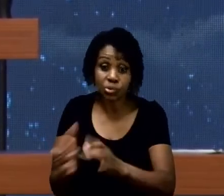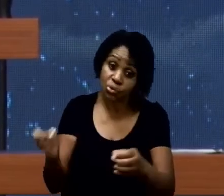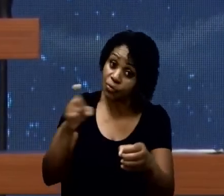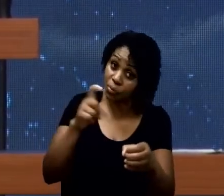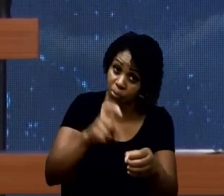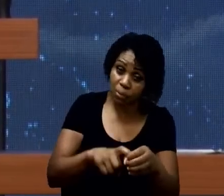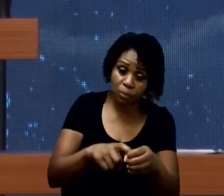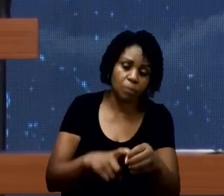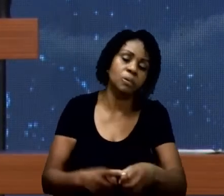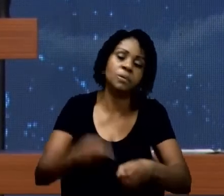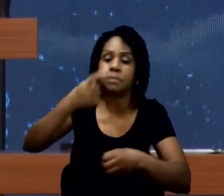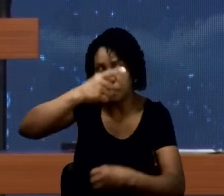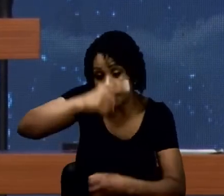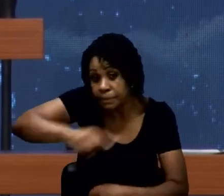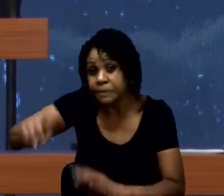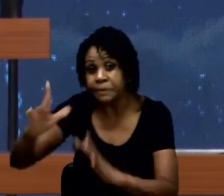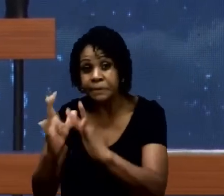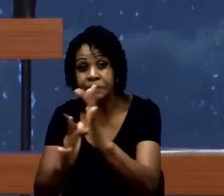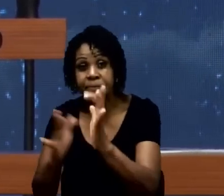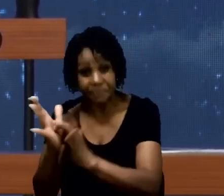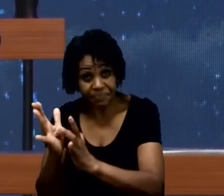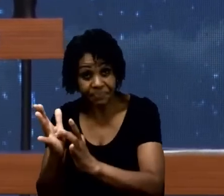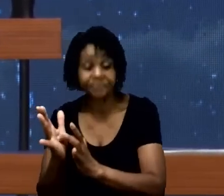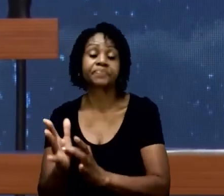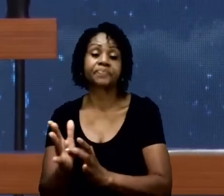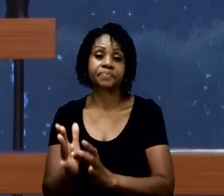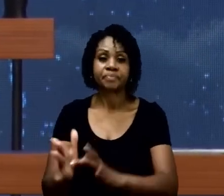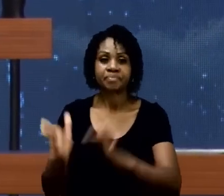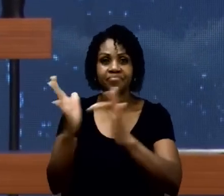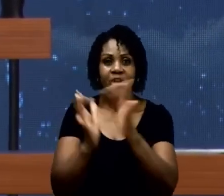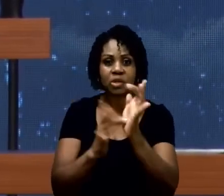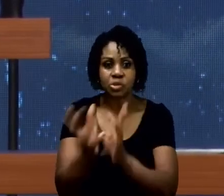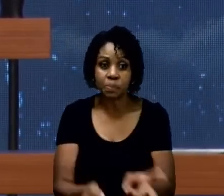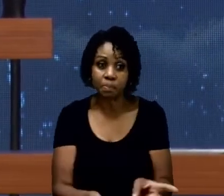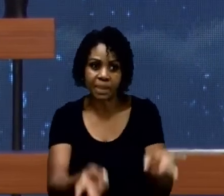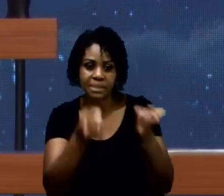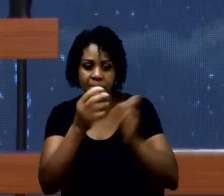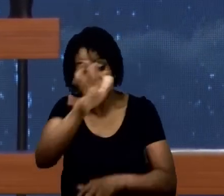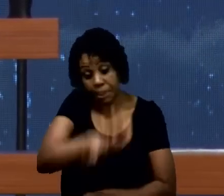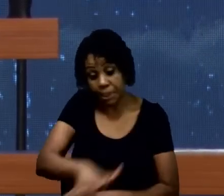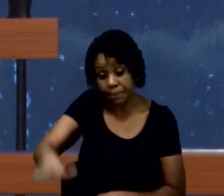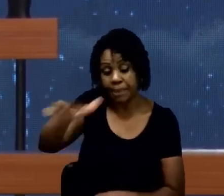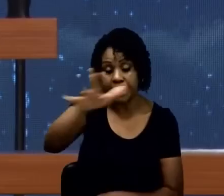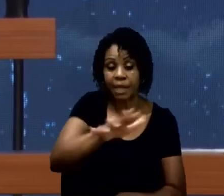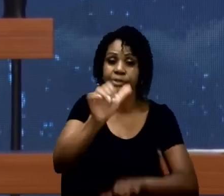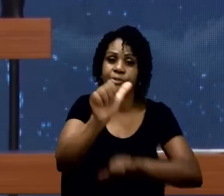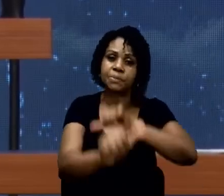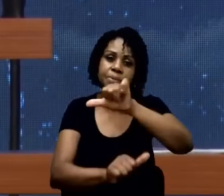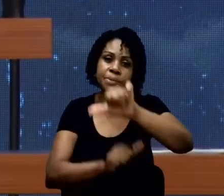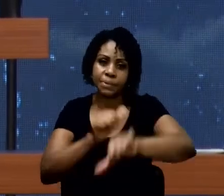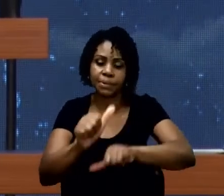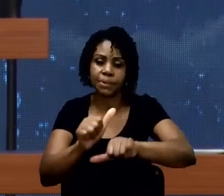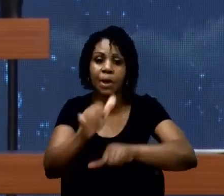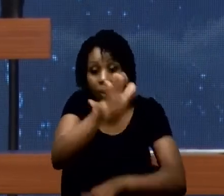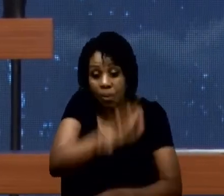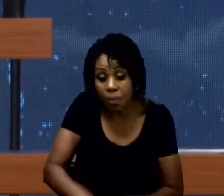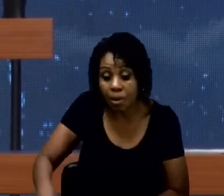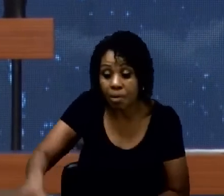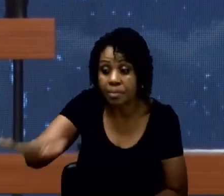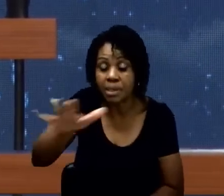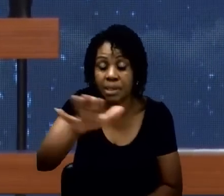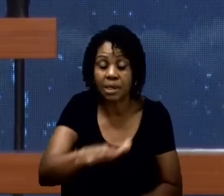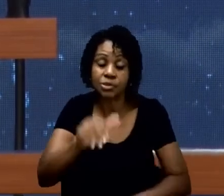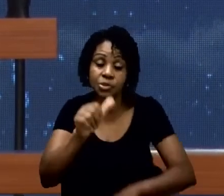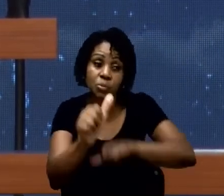peraí. Não expulsaram Jesus? Expulsaram. Mas Jesus viu que a atmosfera já tinha mudado. A atmosfera muda de